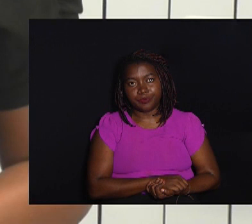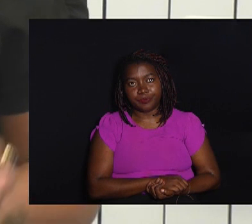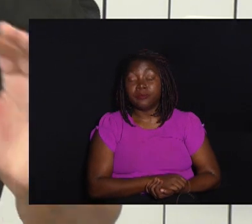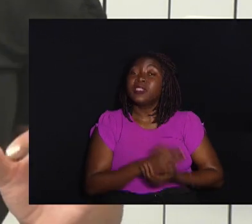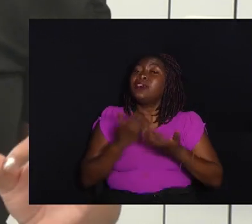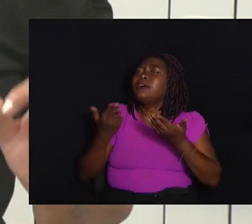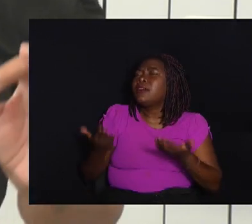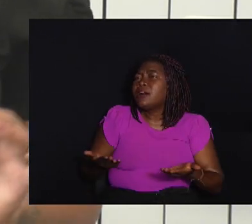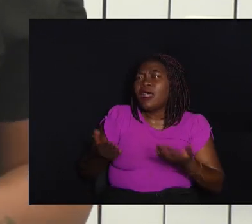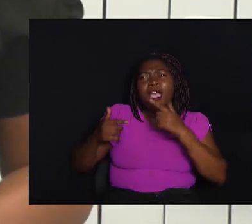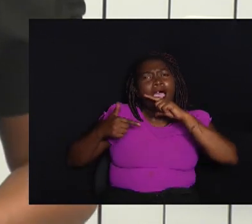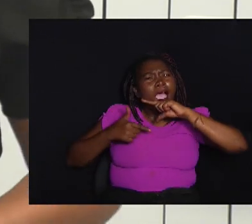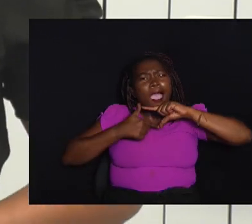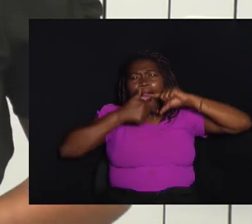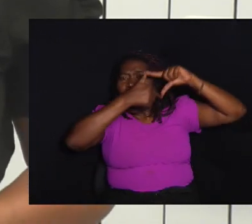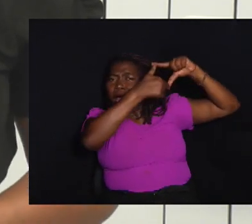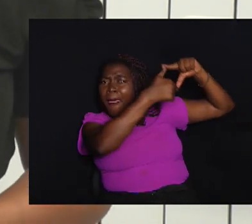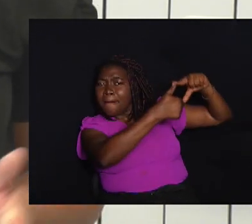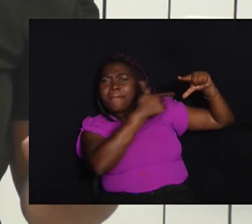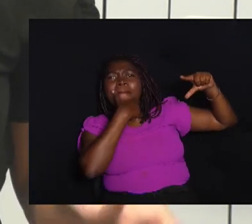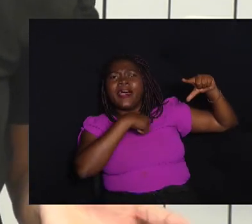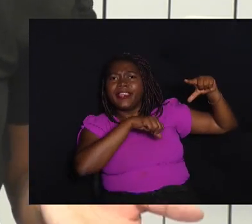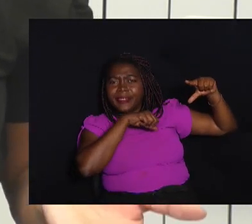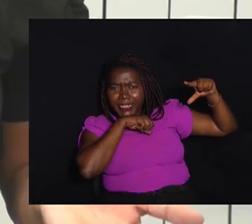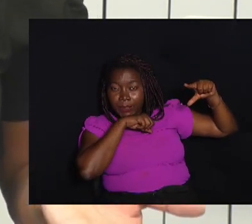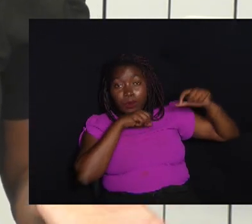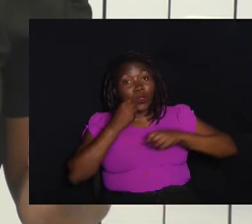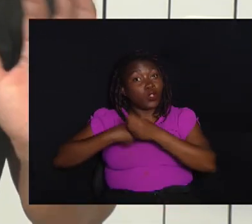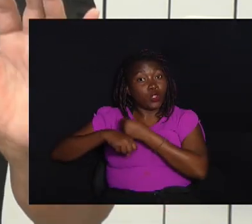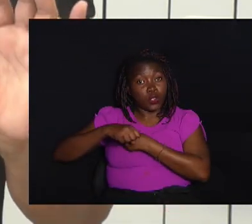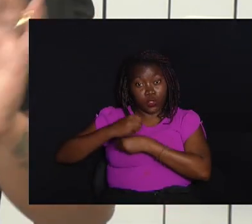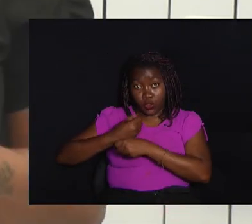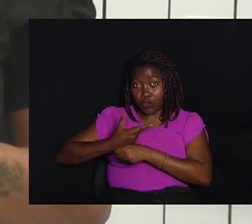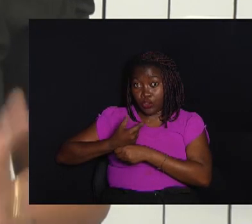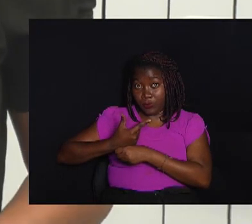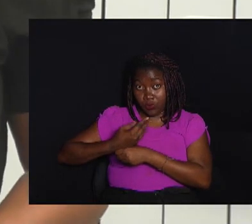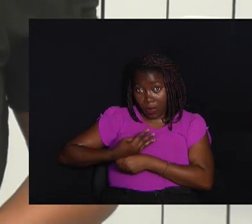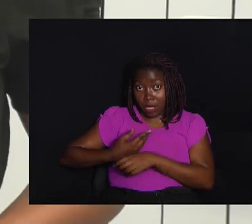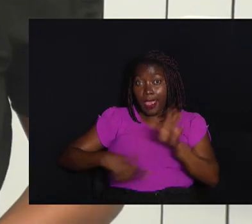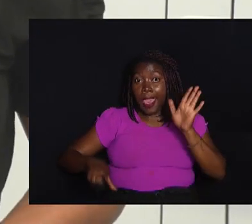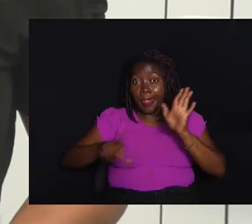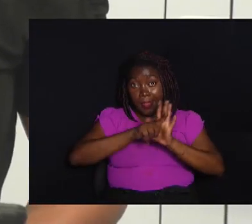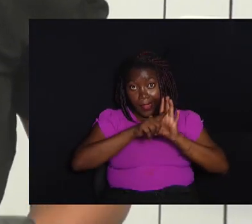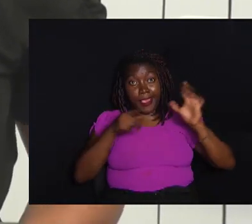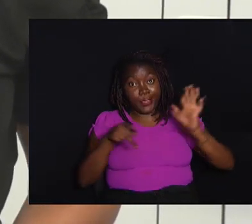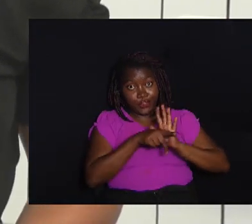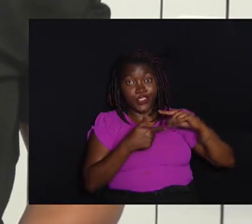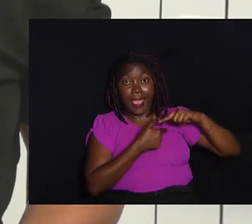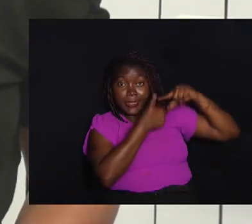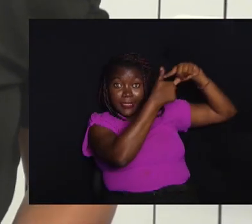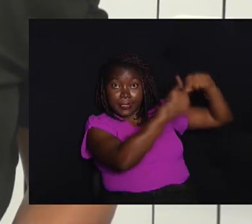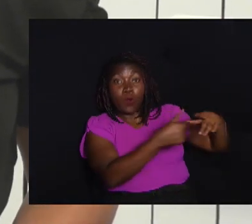Então, alienação parental, né? Em 2024, a lei de alienação parental, ela